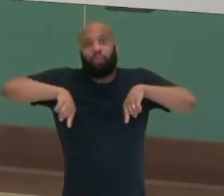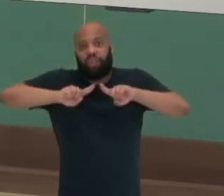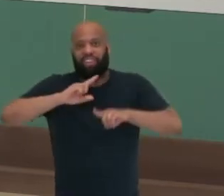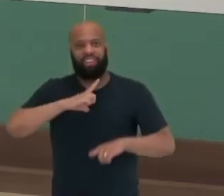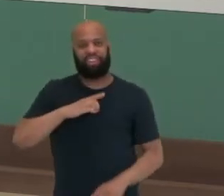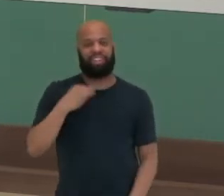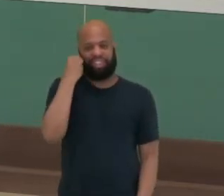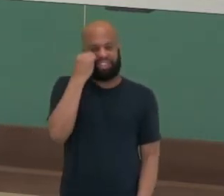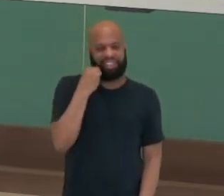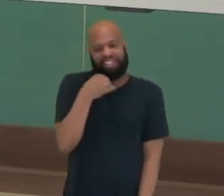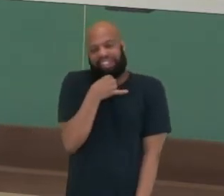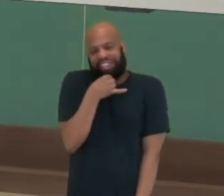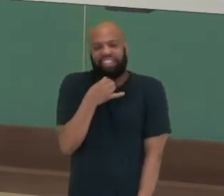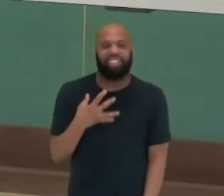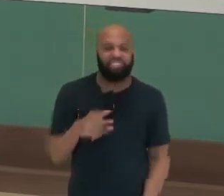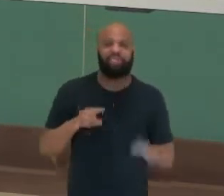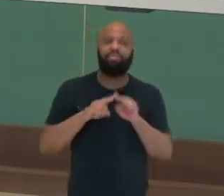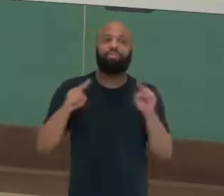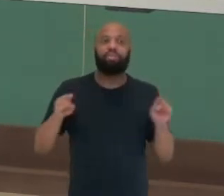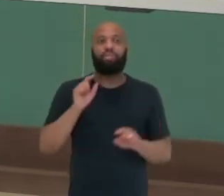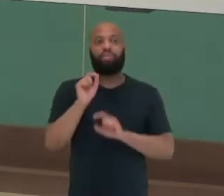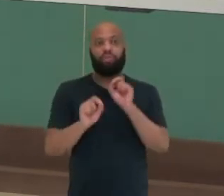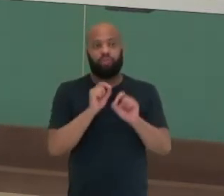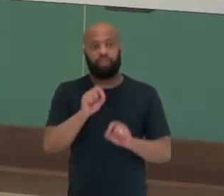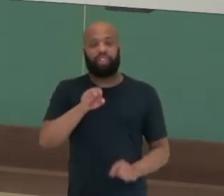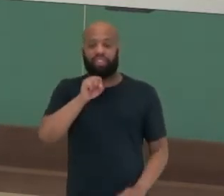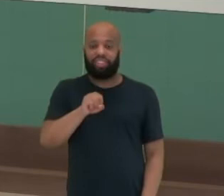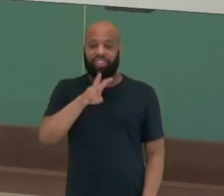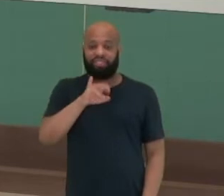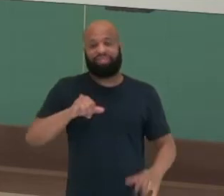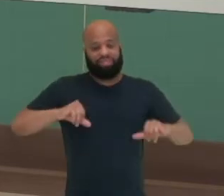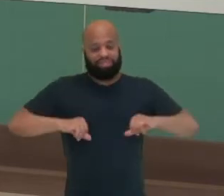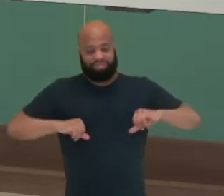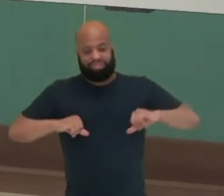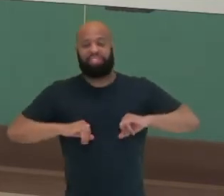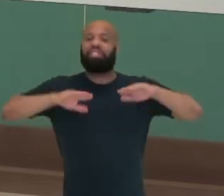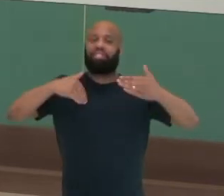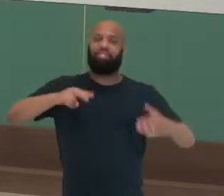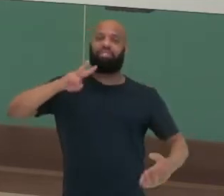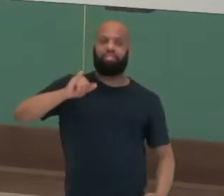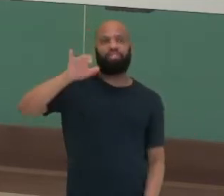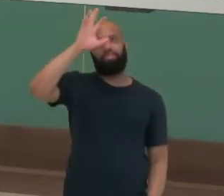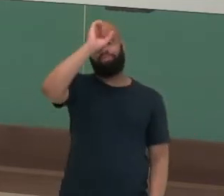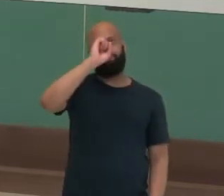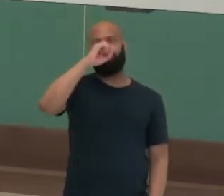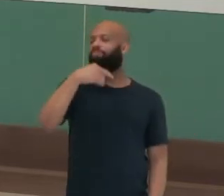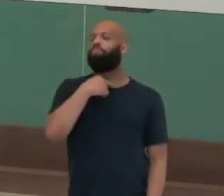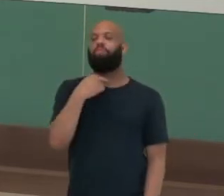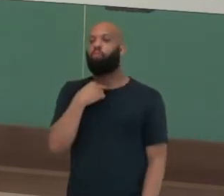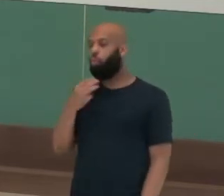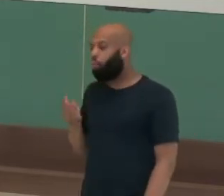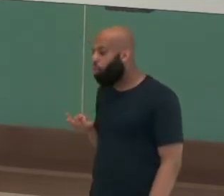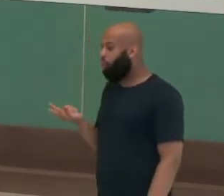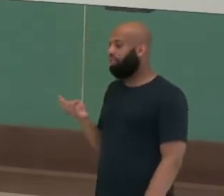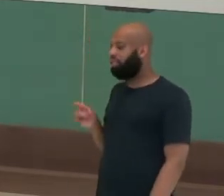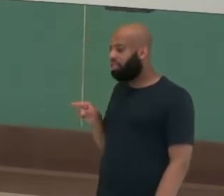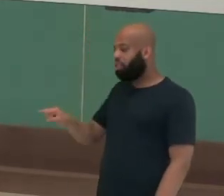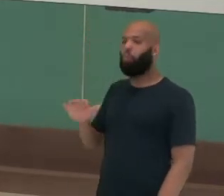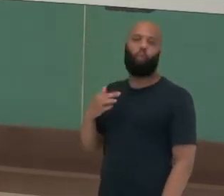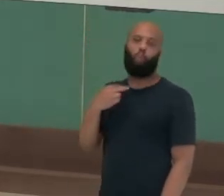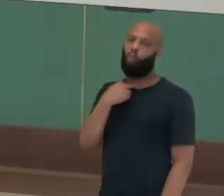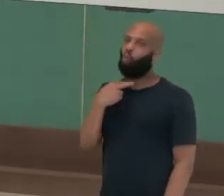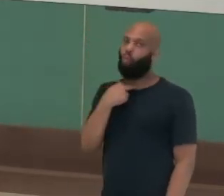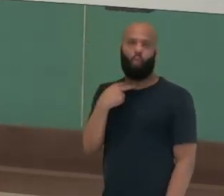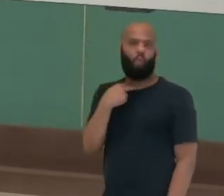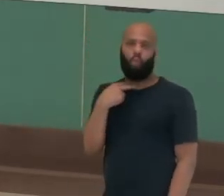passar por essa triste experiência, mas, passando por essa experiência, certamente ela já vai lembrar que não deve